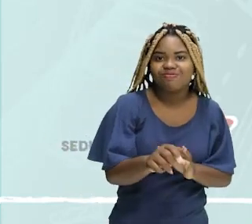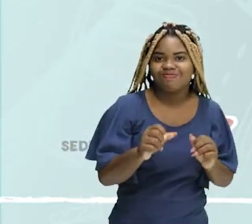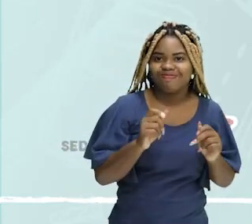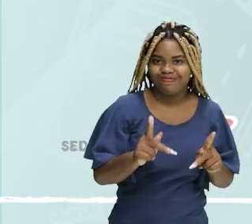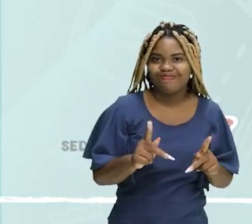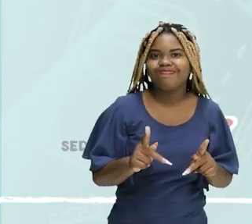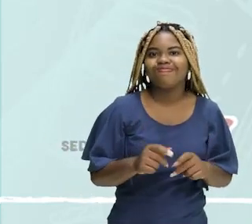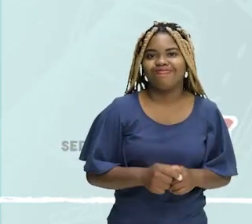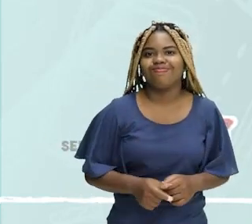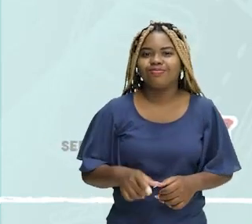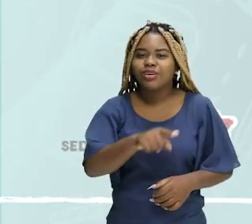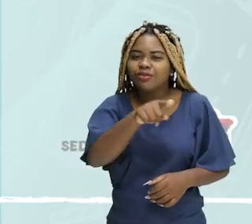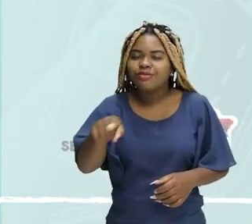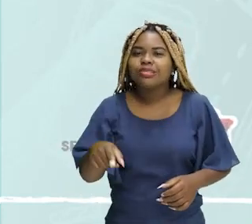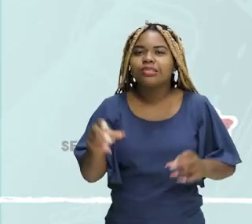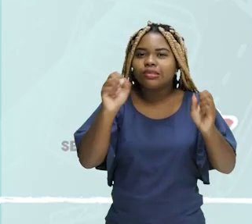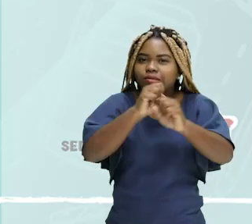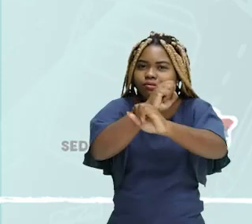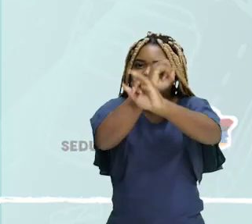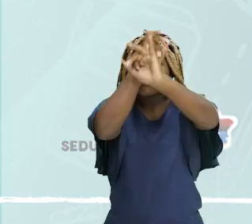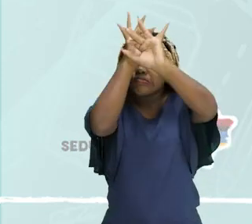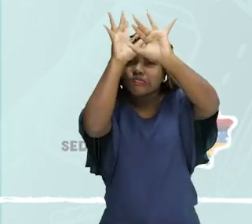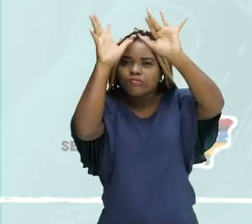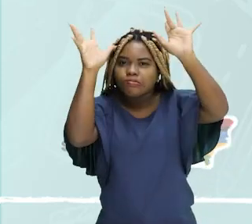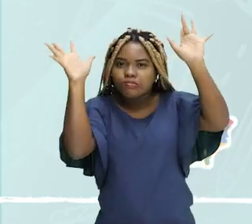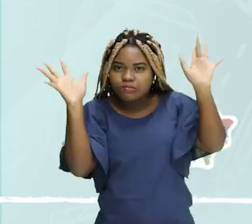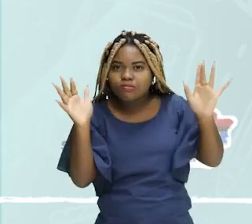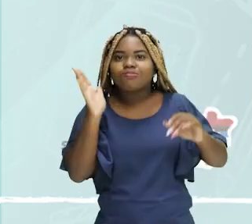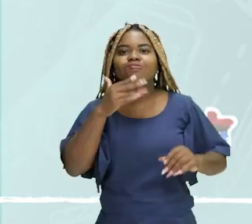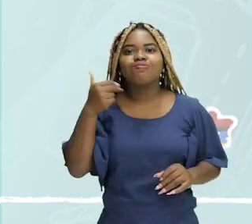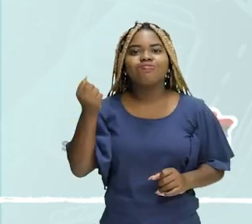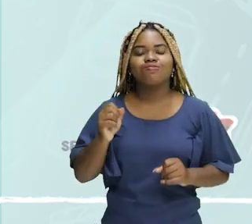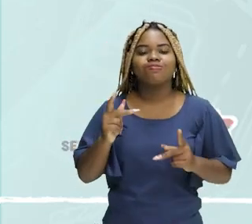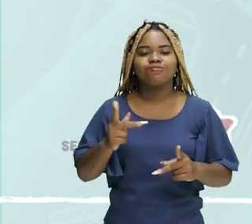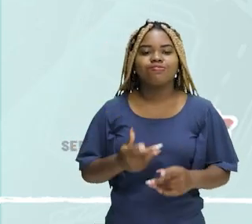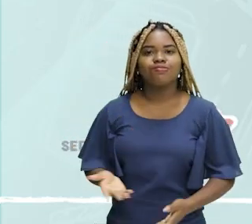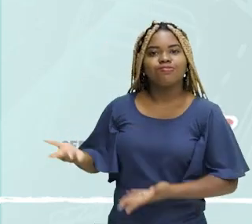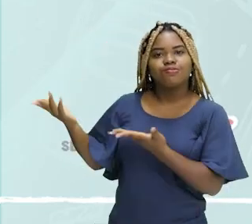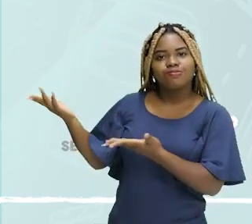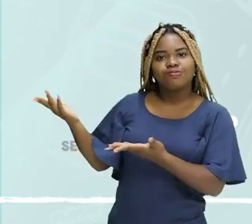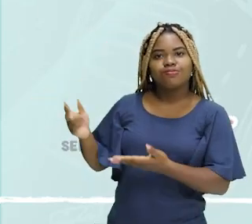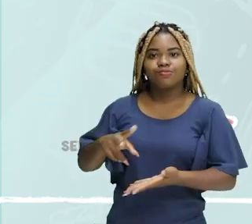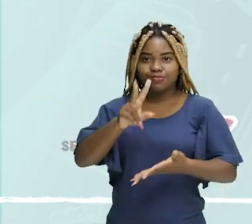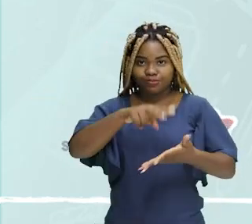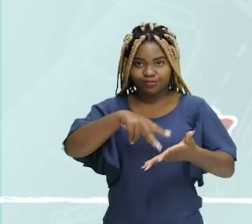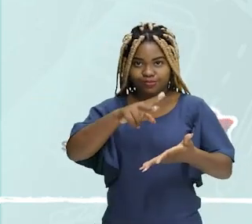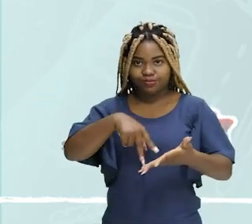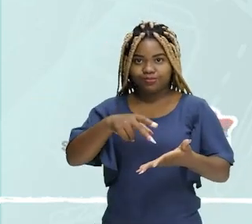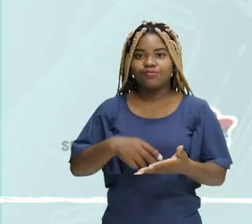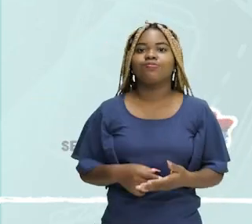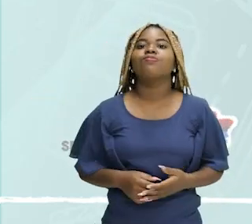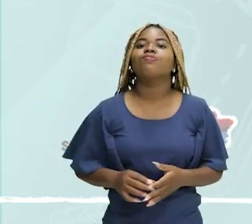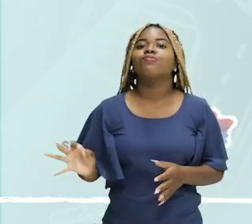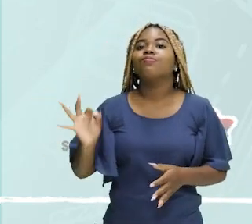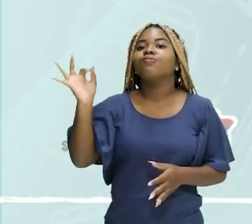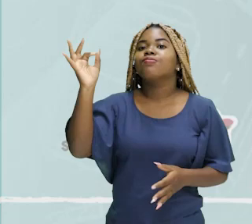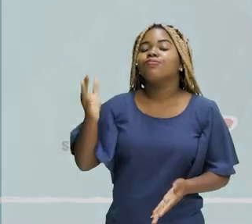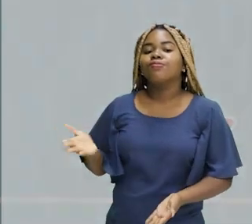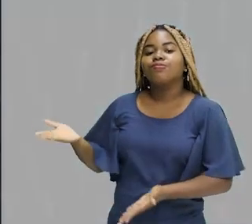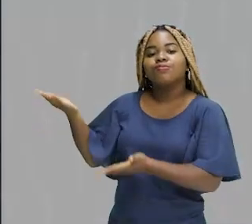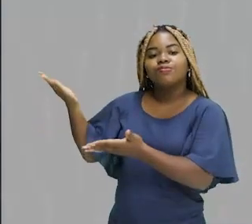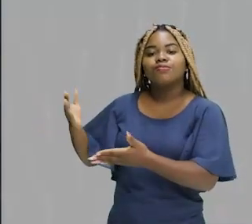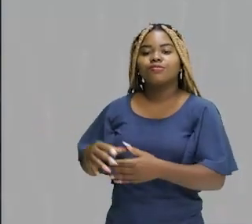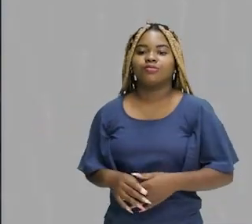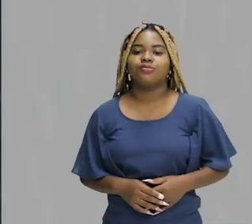de combustão fique bem clara para a gente. Bom, de acordo com a equação abaixo e os dados